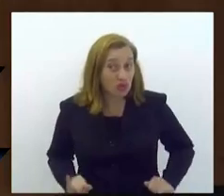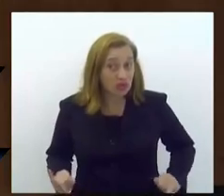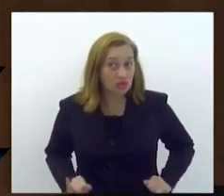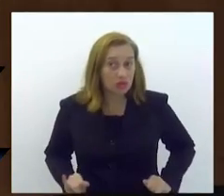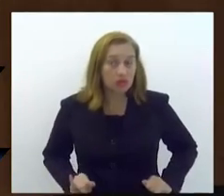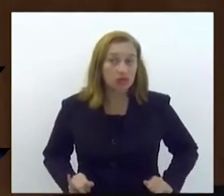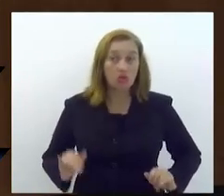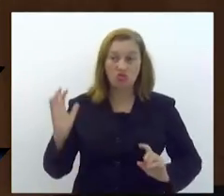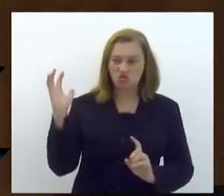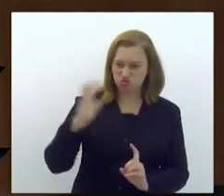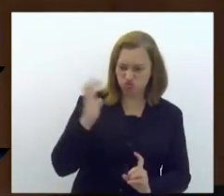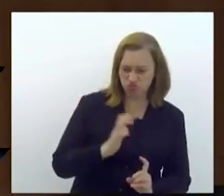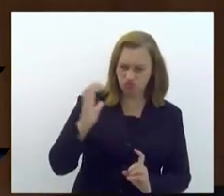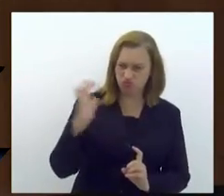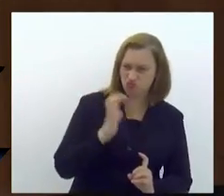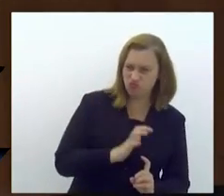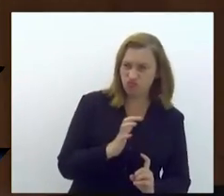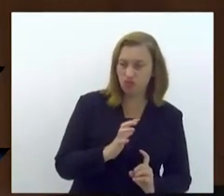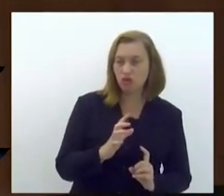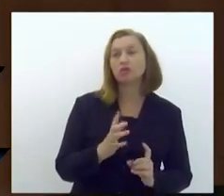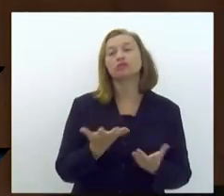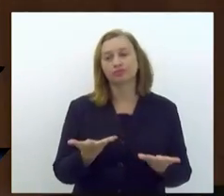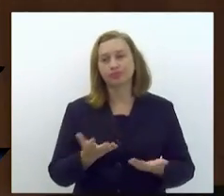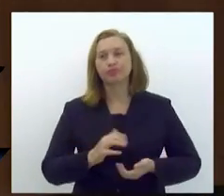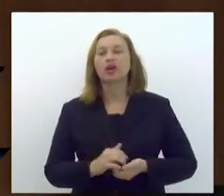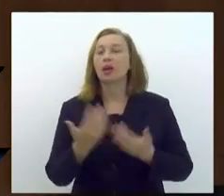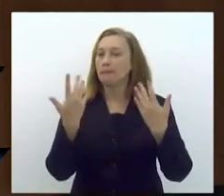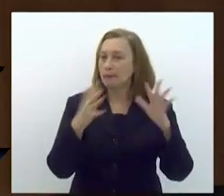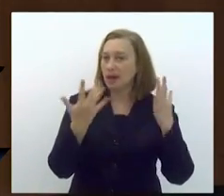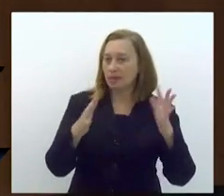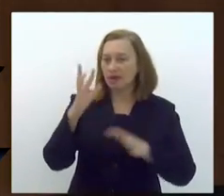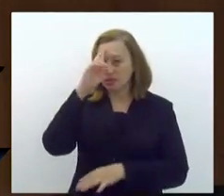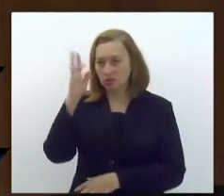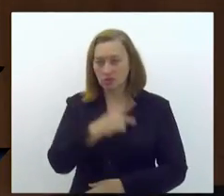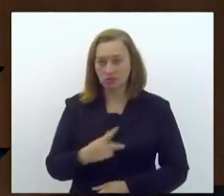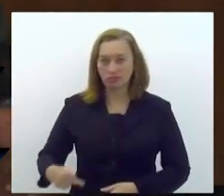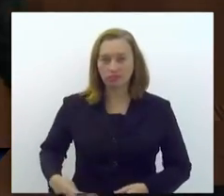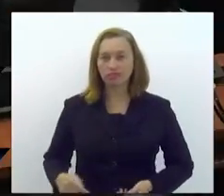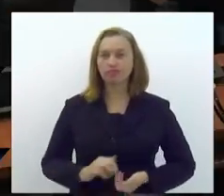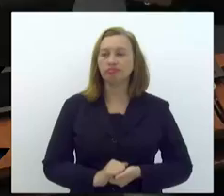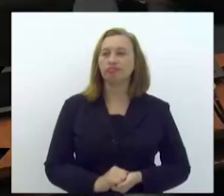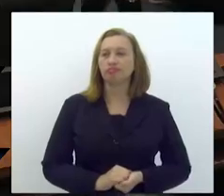agressões e contrariedade parabéns presidente